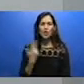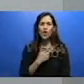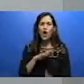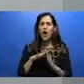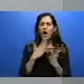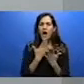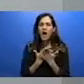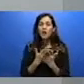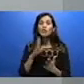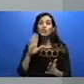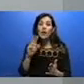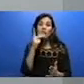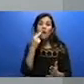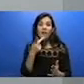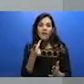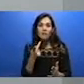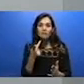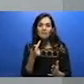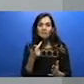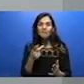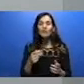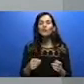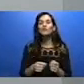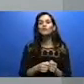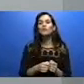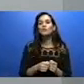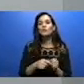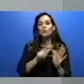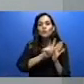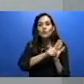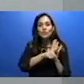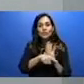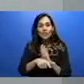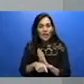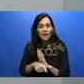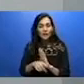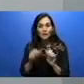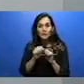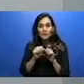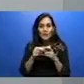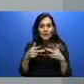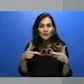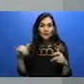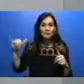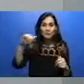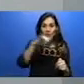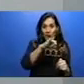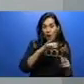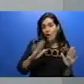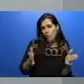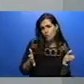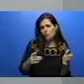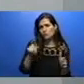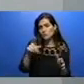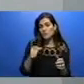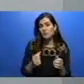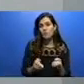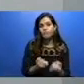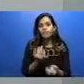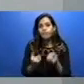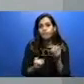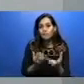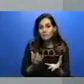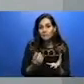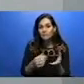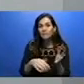nós falamos um pouquinho sobre eles, sobre esse gênero textual, e hoje vocês vão produzir. E assim, para a gente começar falando disso hoje, como